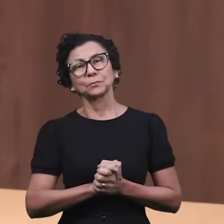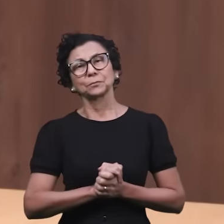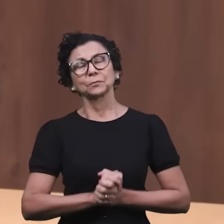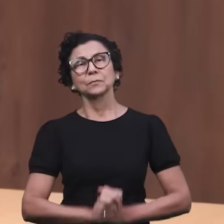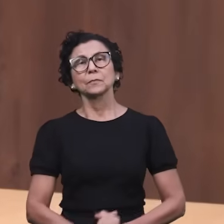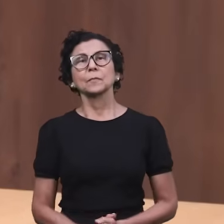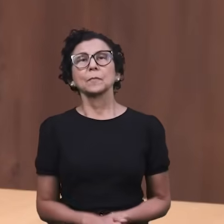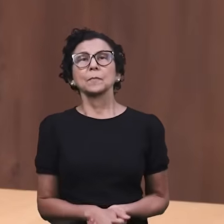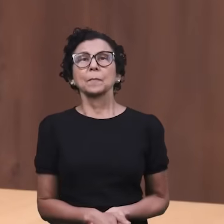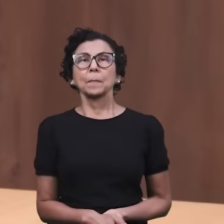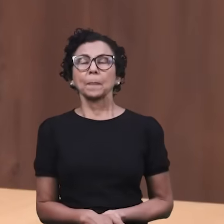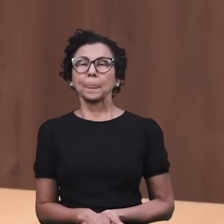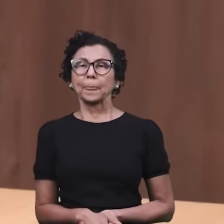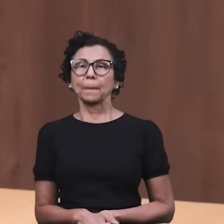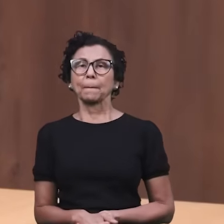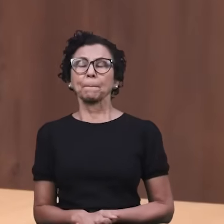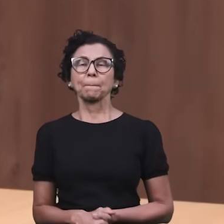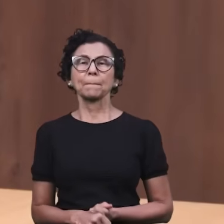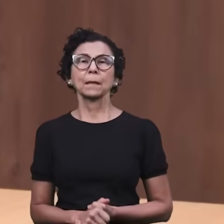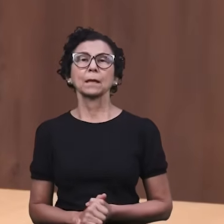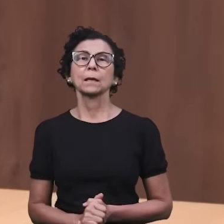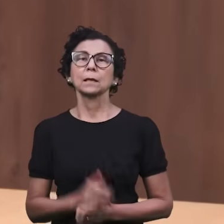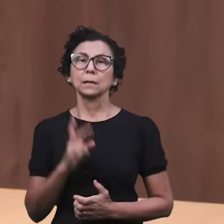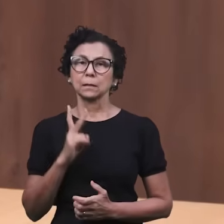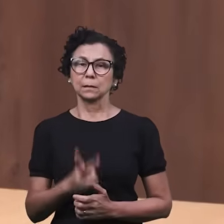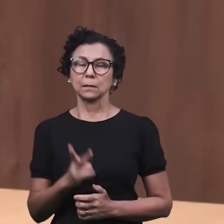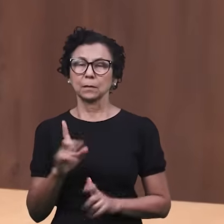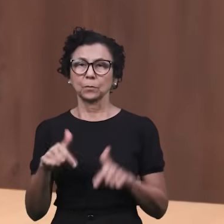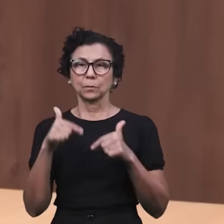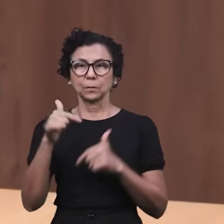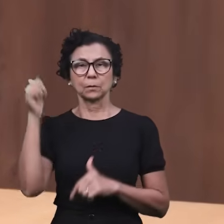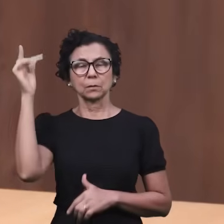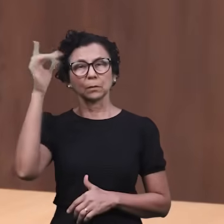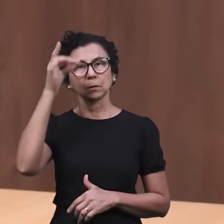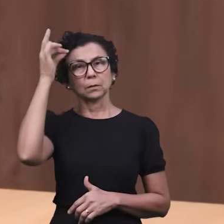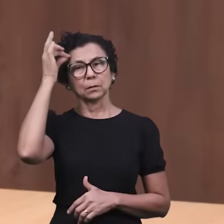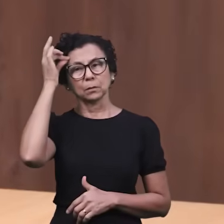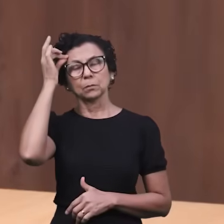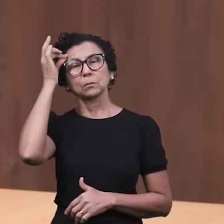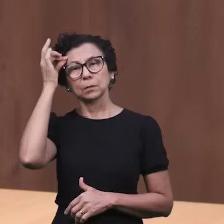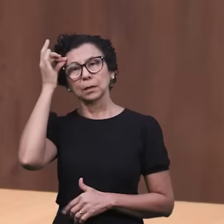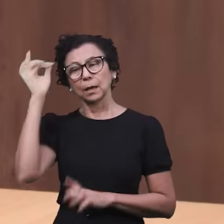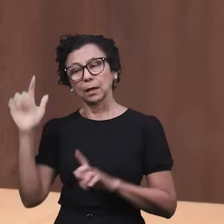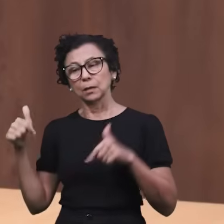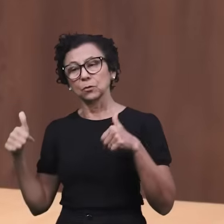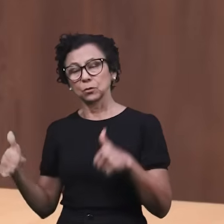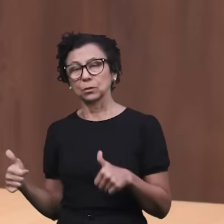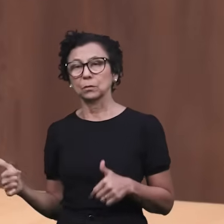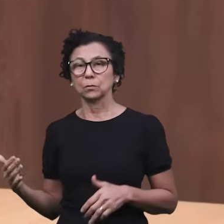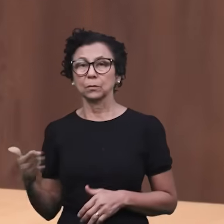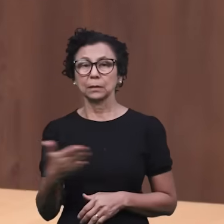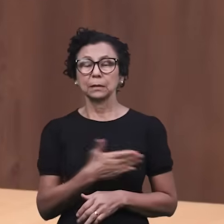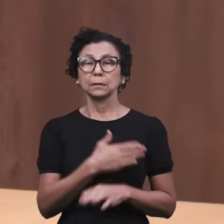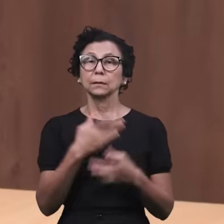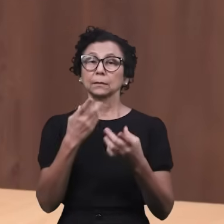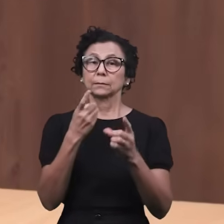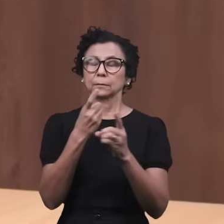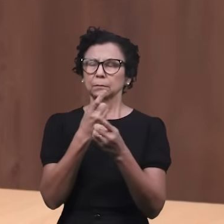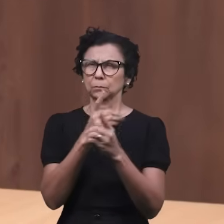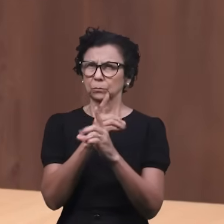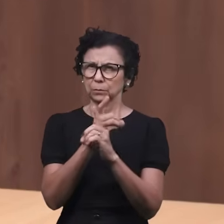fortalecido, né, pela operação do Espírito Santo no nosso meio e as experiências que aconteceram com relação a isso. A doutrina,